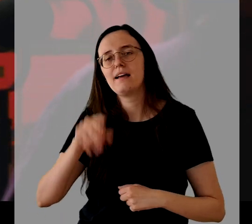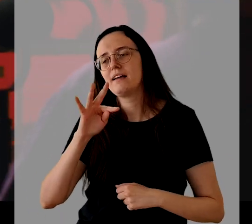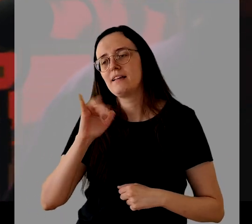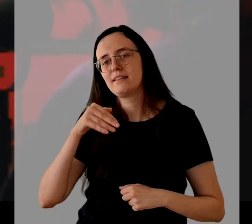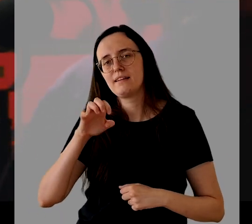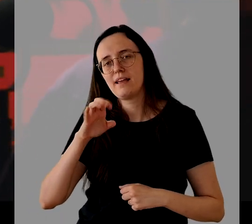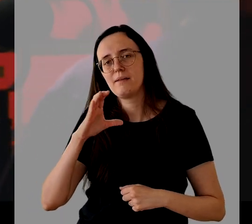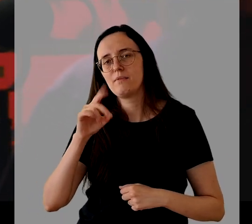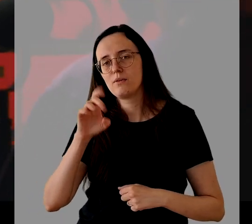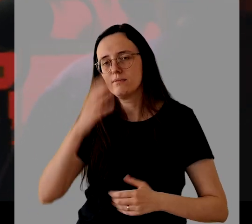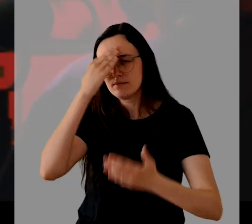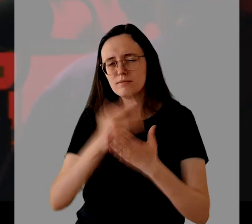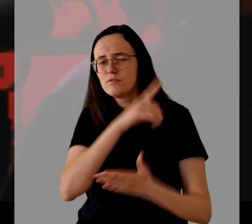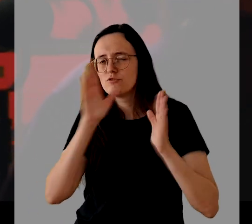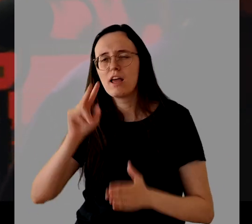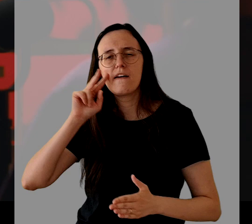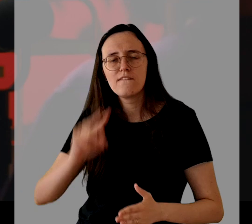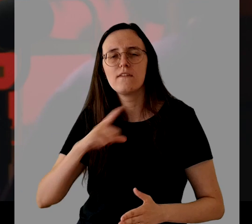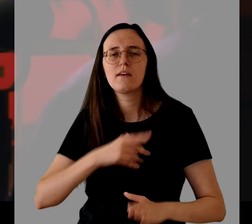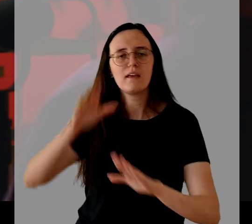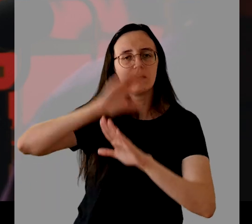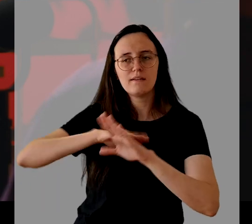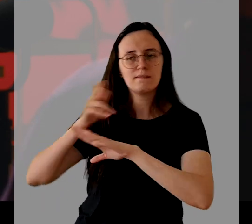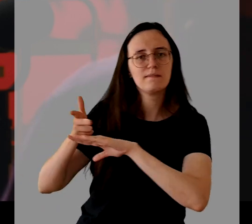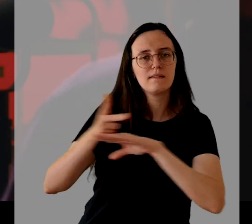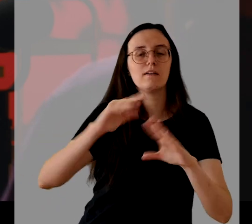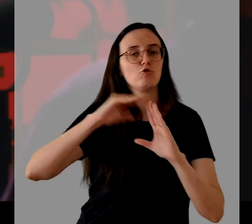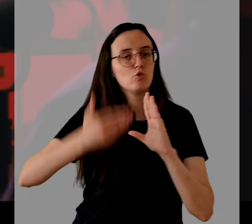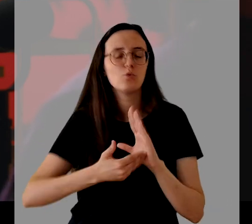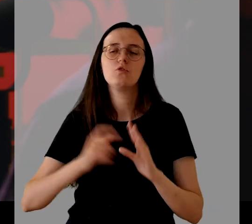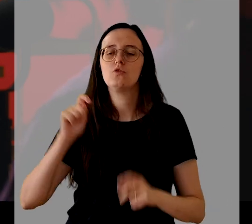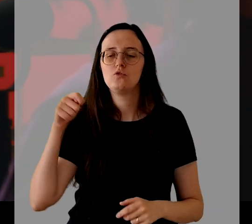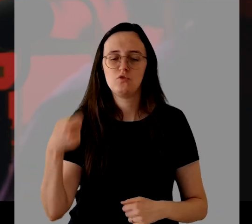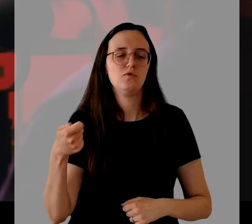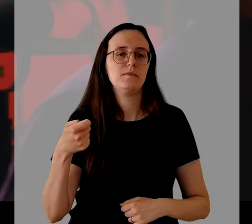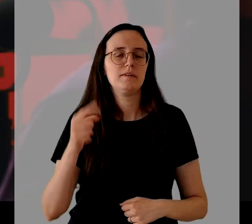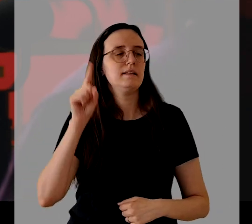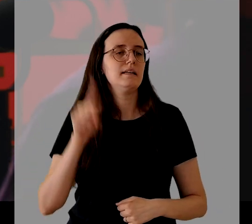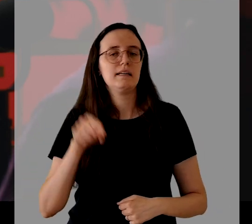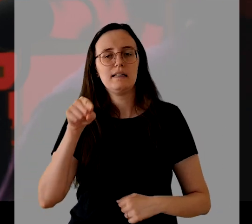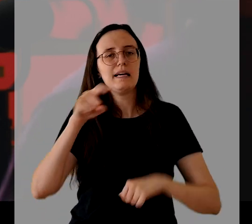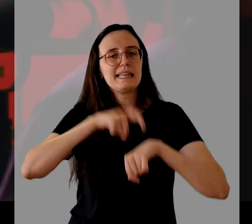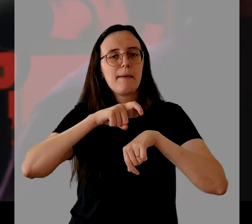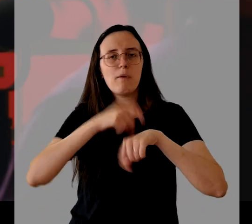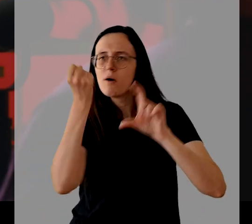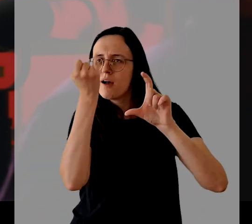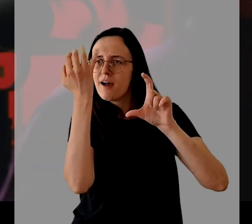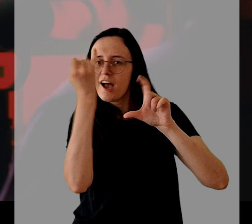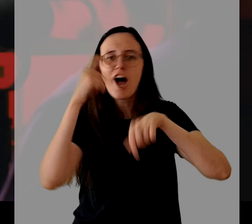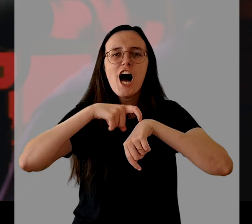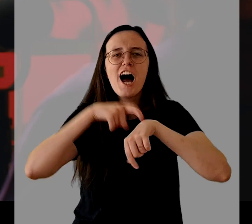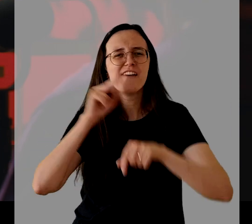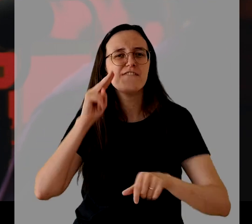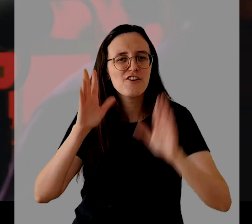chama de timecode. Acho que todo mundo em casa já deve ter visto nos making-offs e tudo mais, aquele